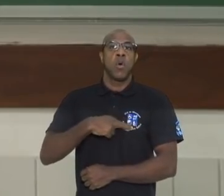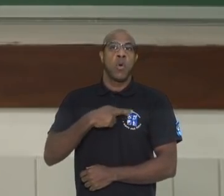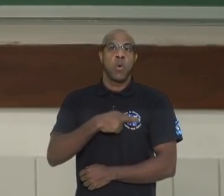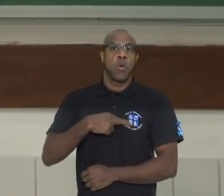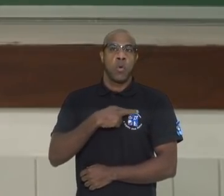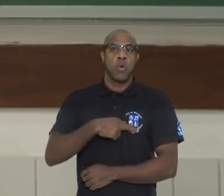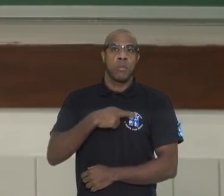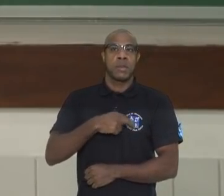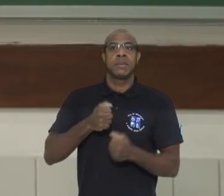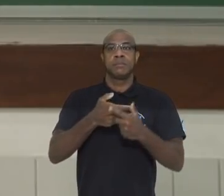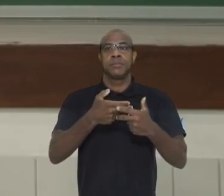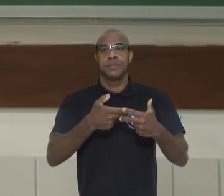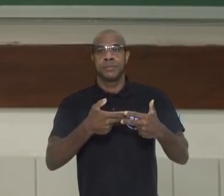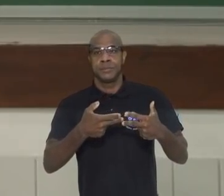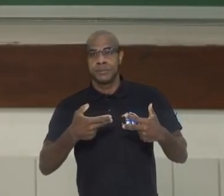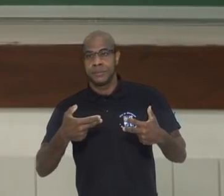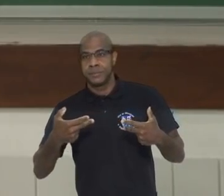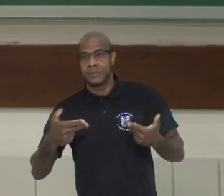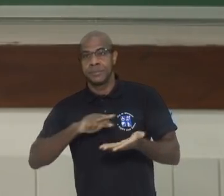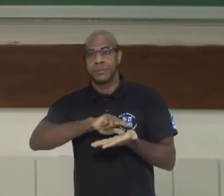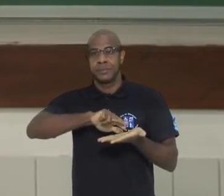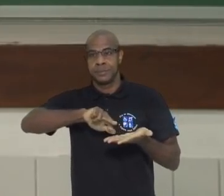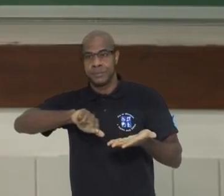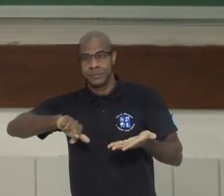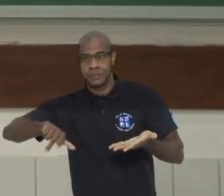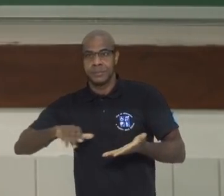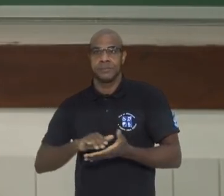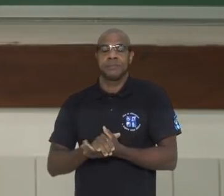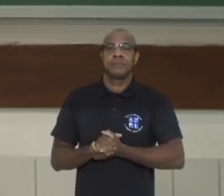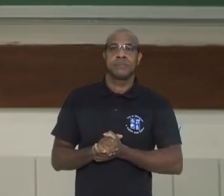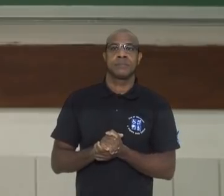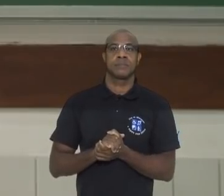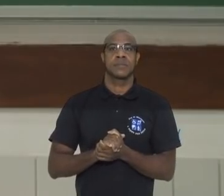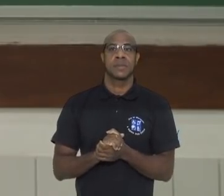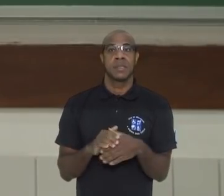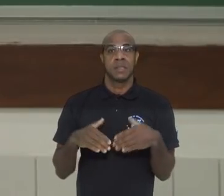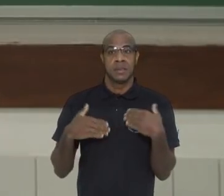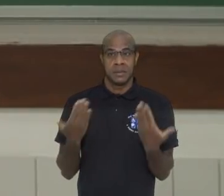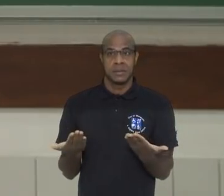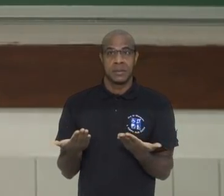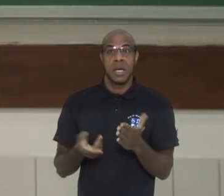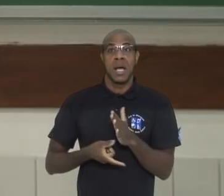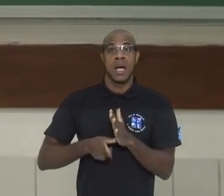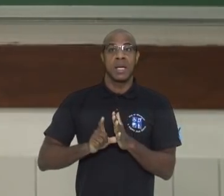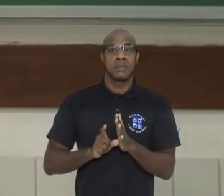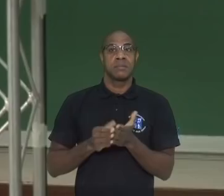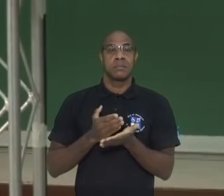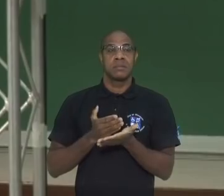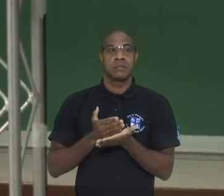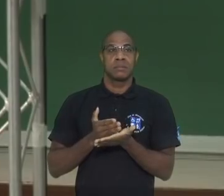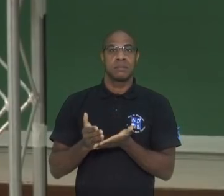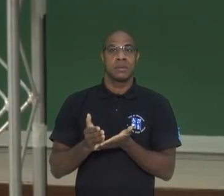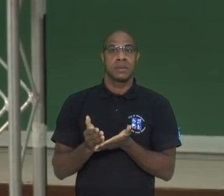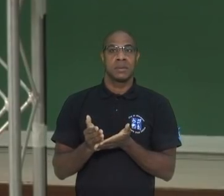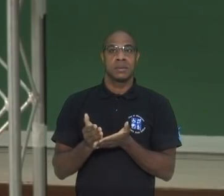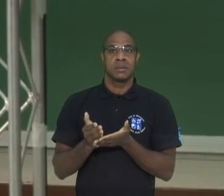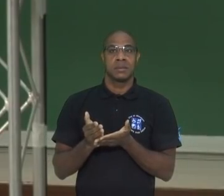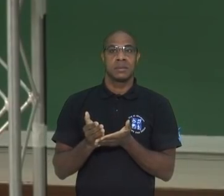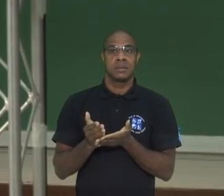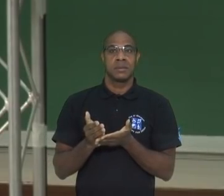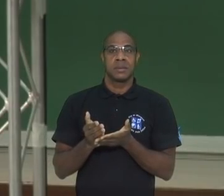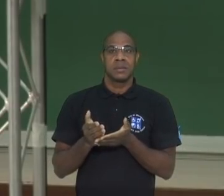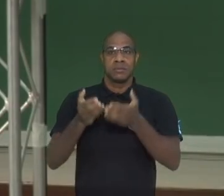os seus elementos composicionais. Antes de começarmos, então, a falar